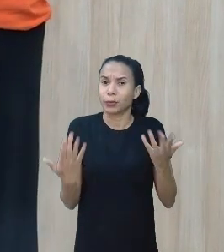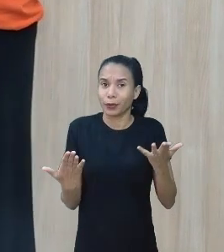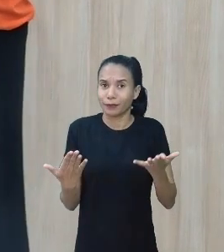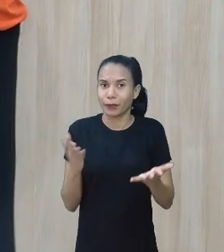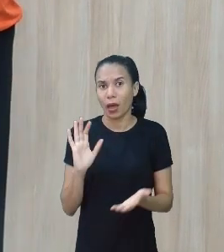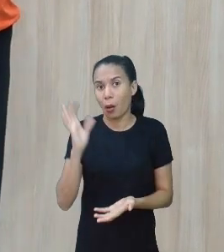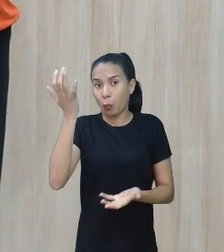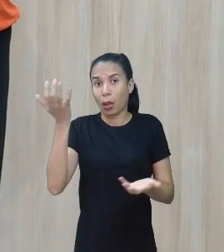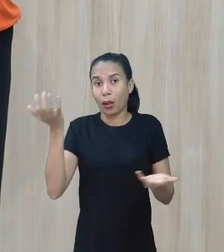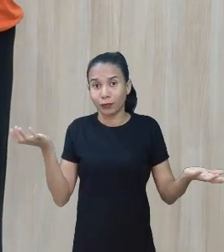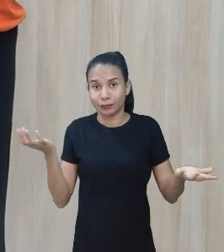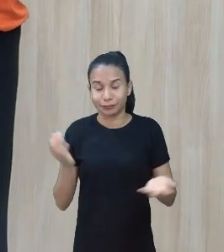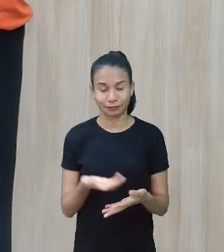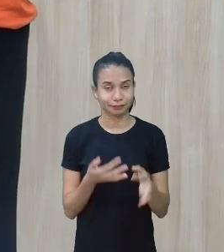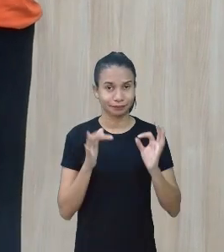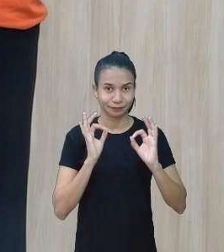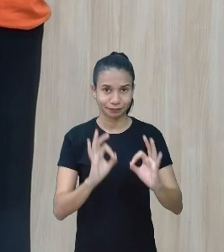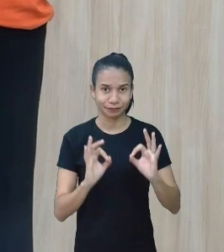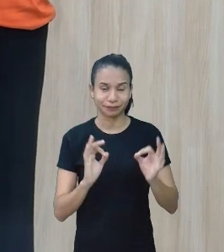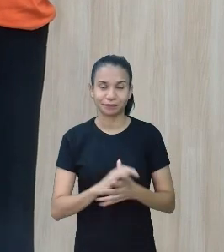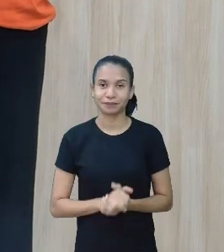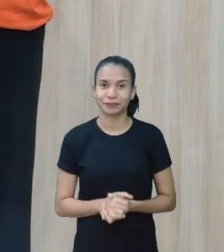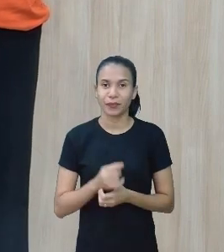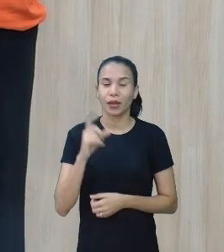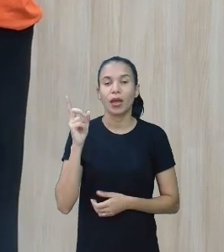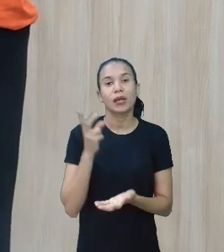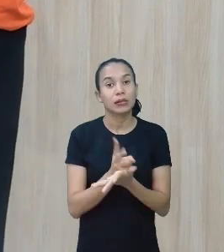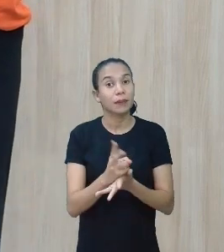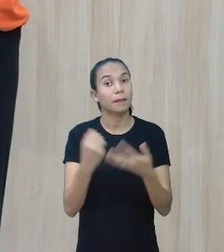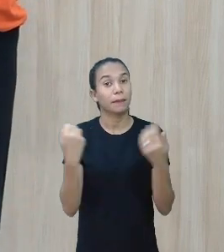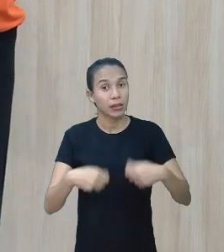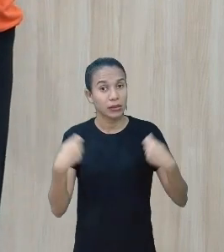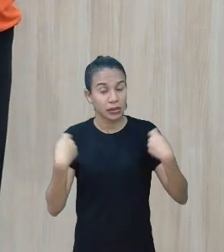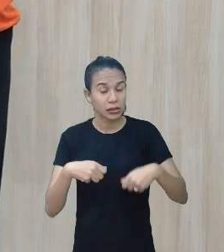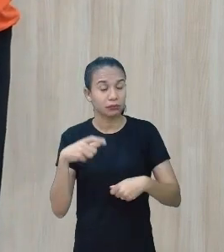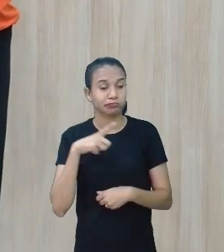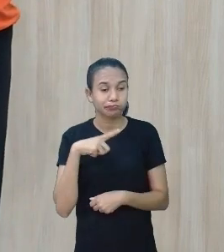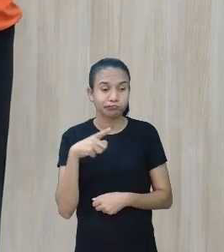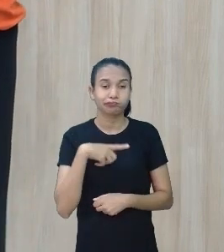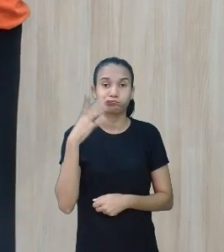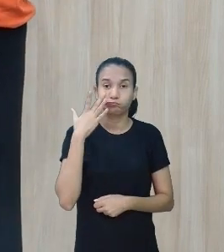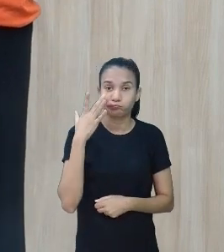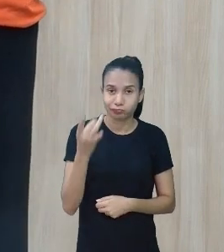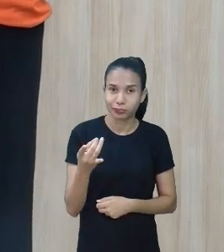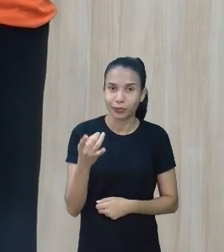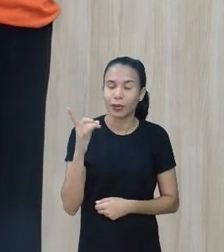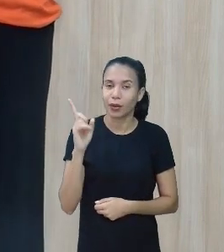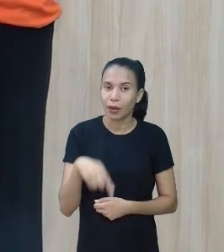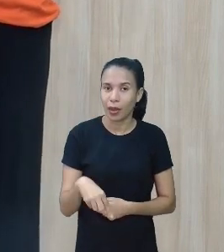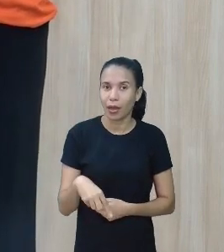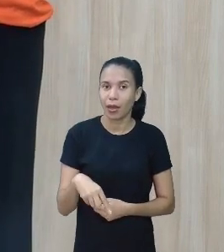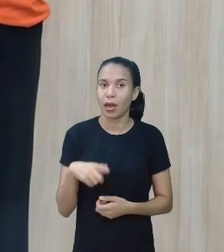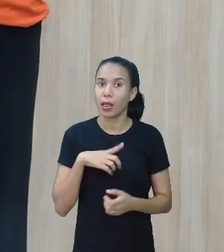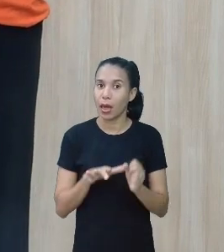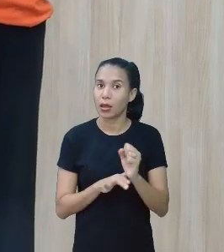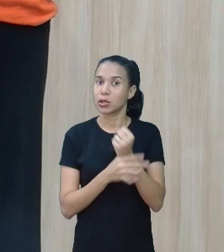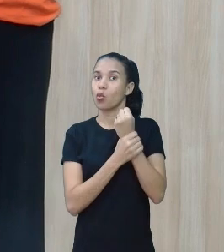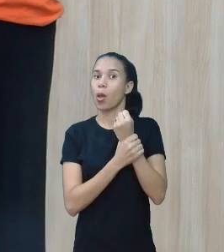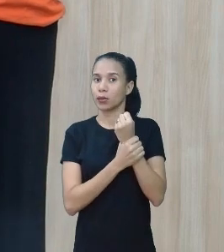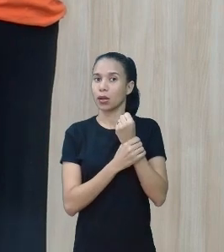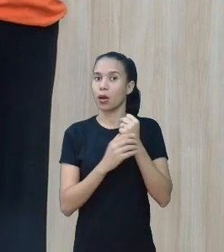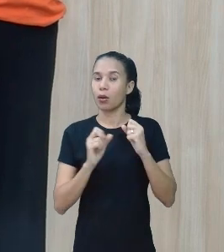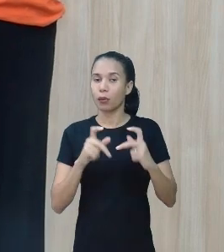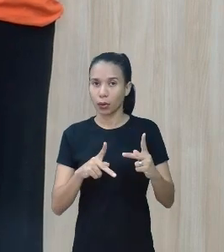isso acontece, tá? É uma coisa que vocês precisam trabalhar muito, é a questão da segurança.